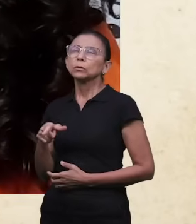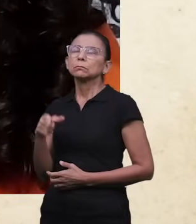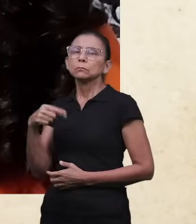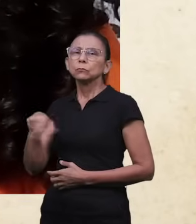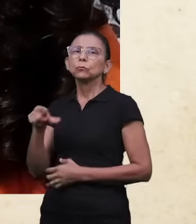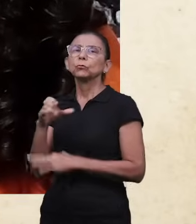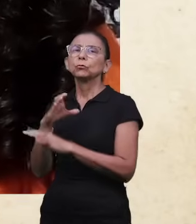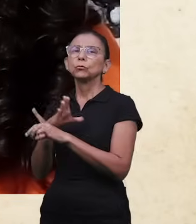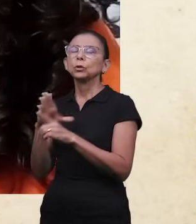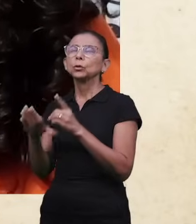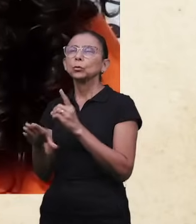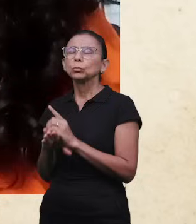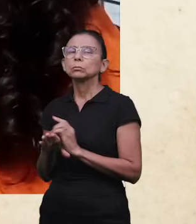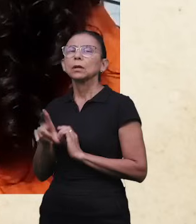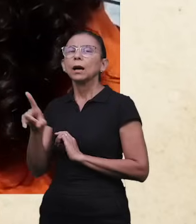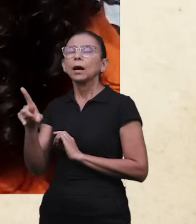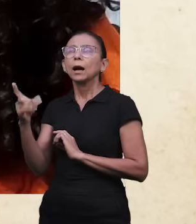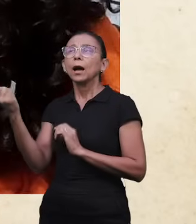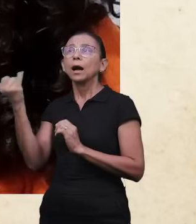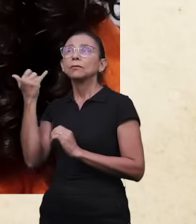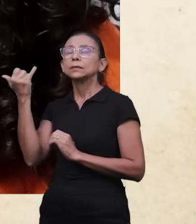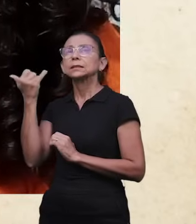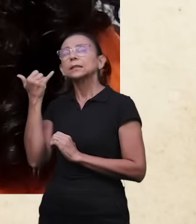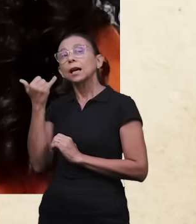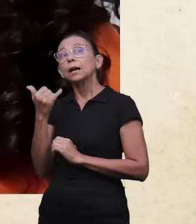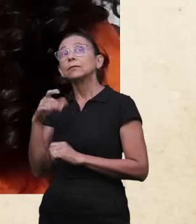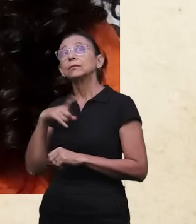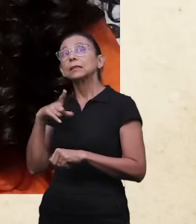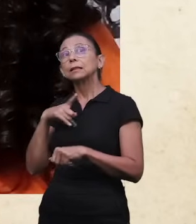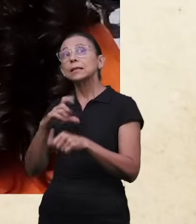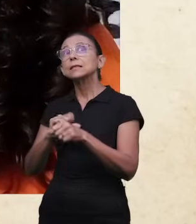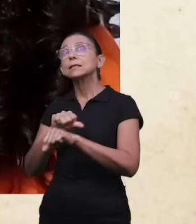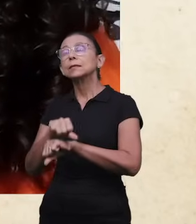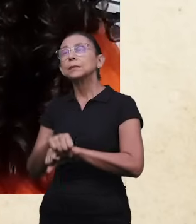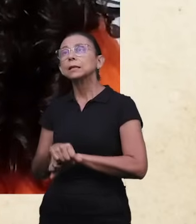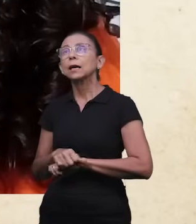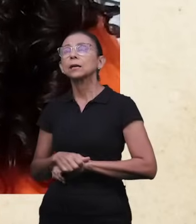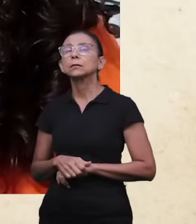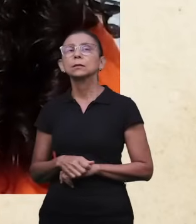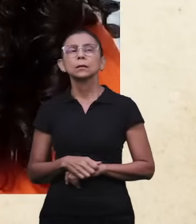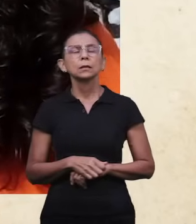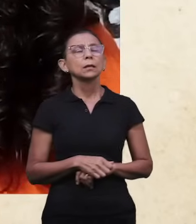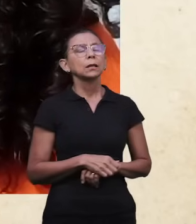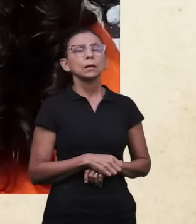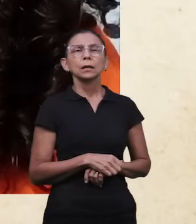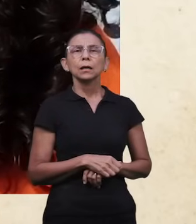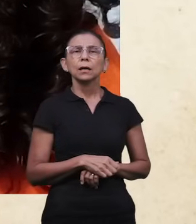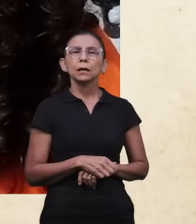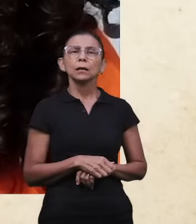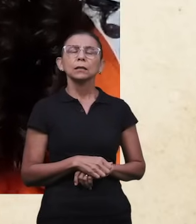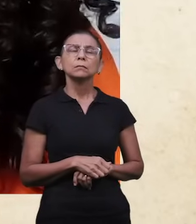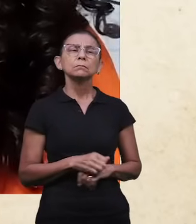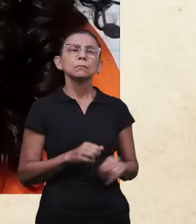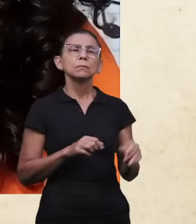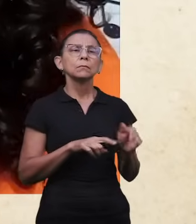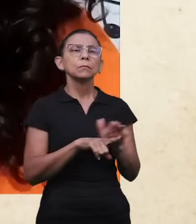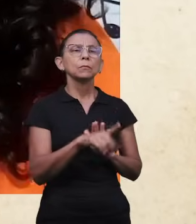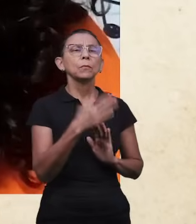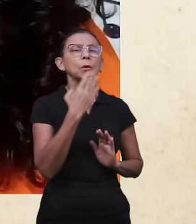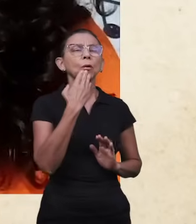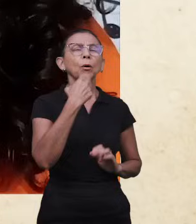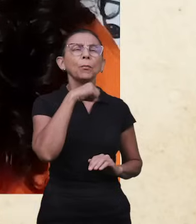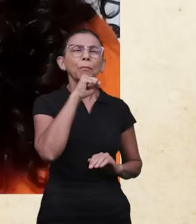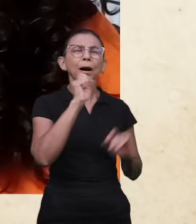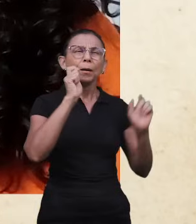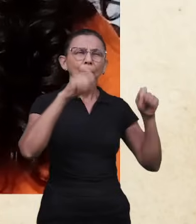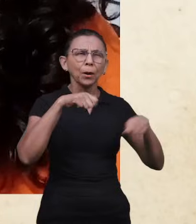um seminário. E eu fui ao meu pai e perguntei a ele se haveria condições de eu estar subindo ao Manaim. E ele falou que